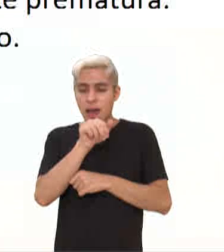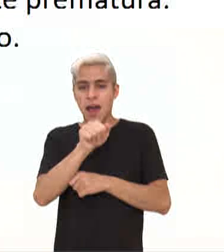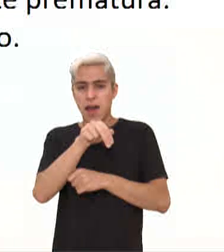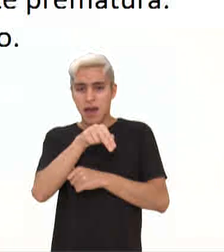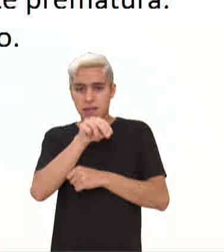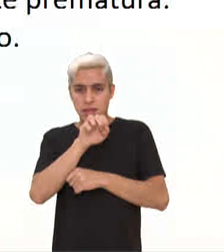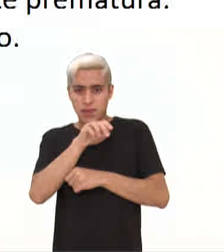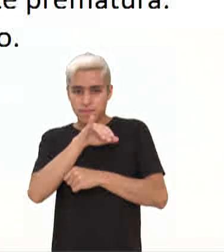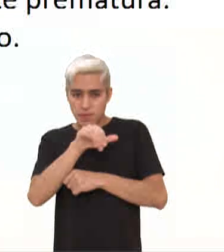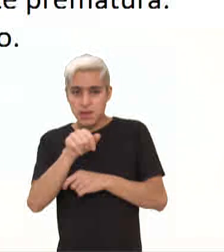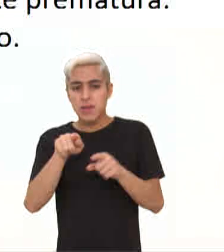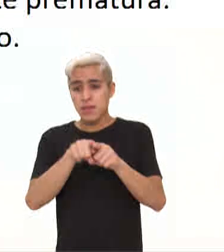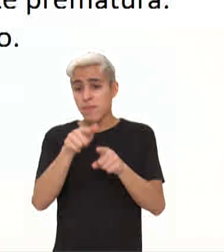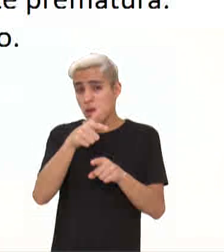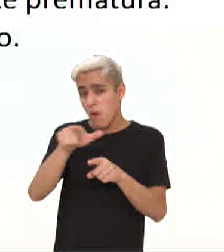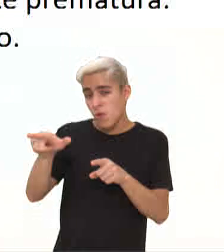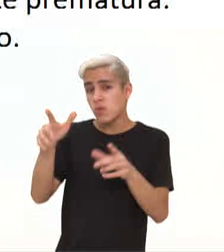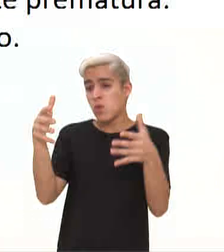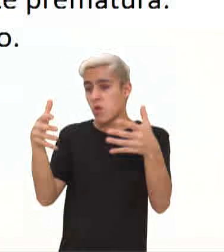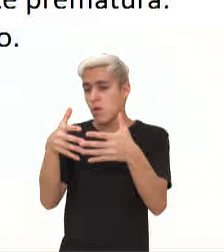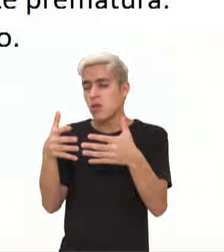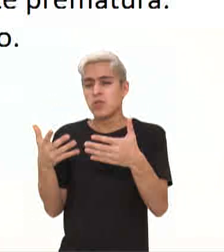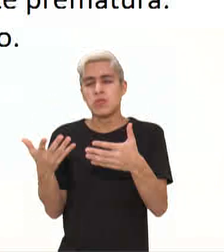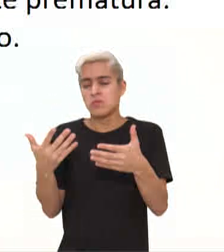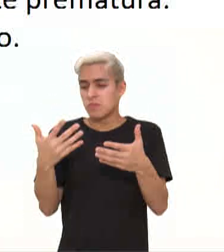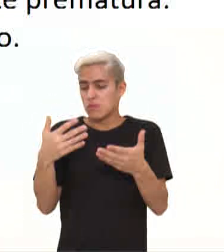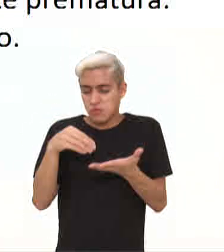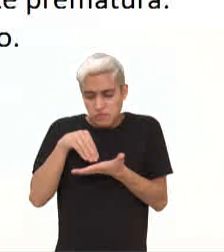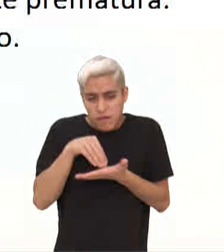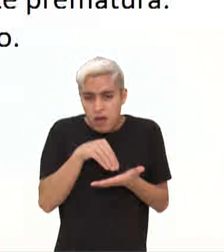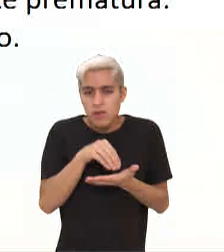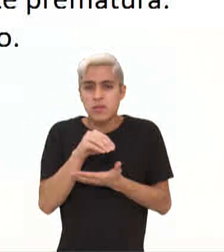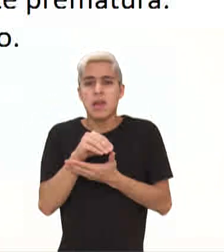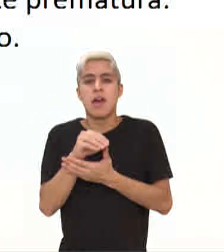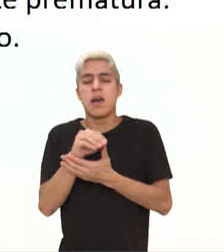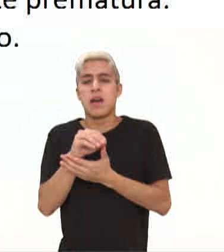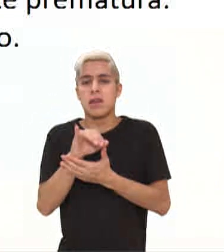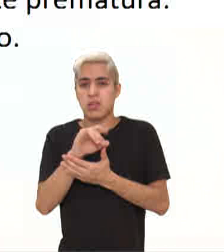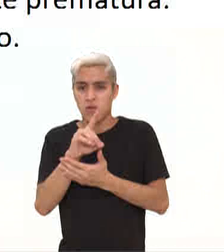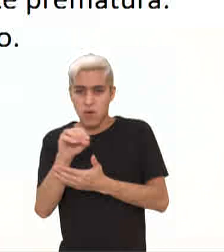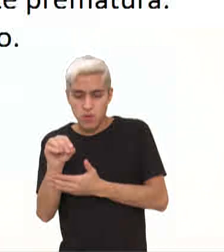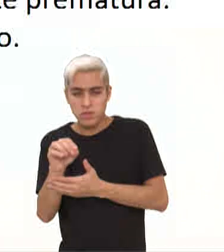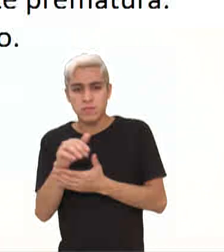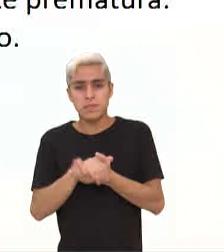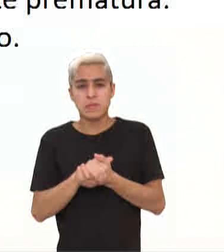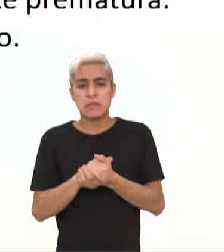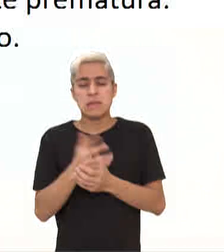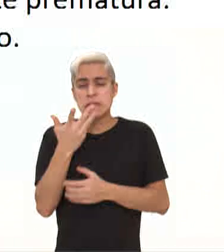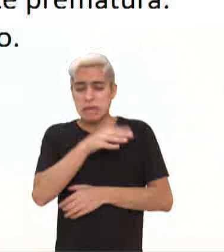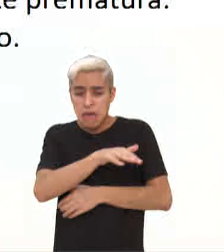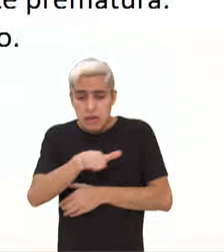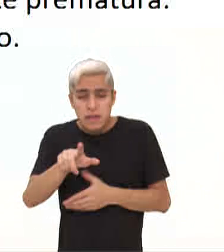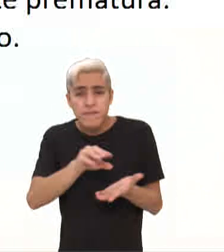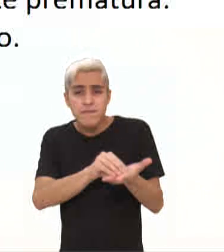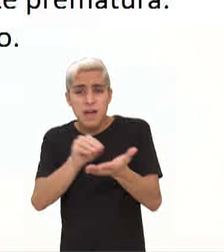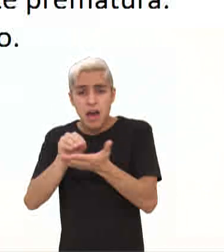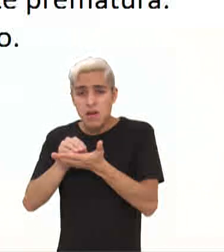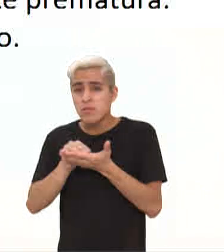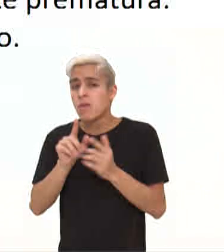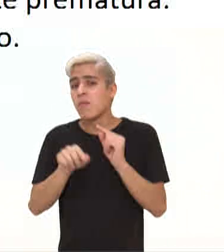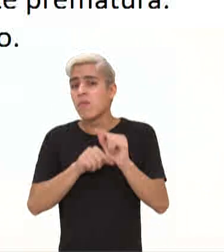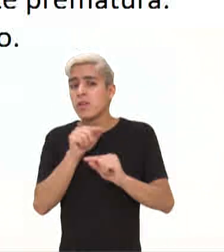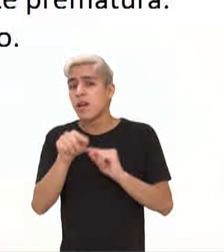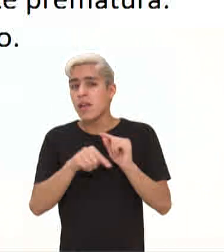uma alimentação deficiente em iodo, por exemplo. 254 milhões de crianças em idade pré-escolar